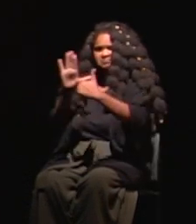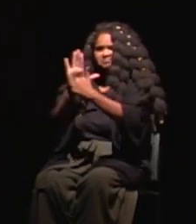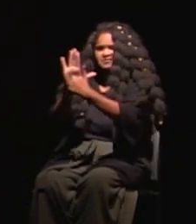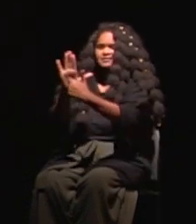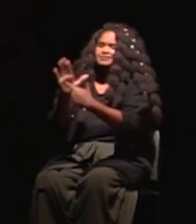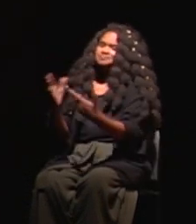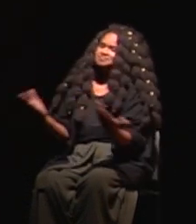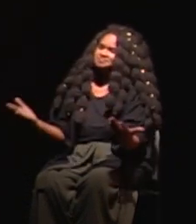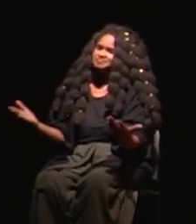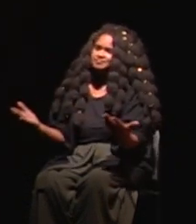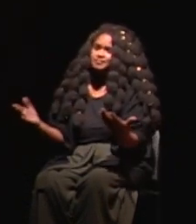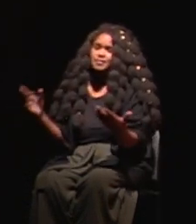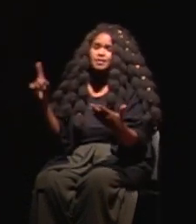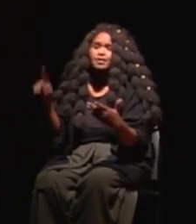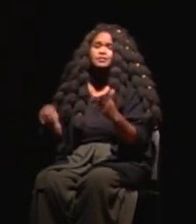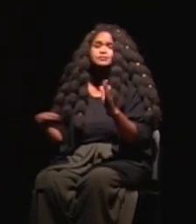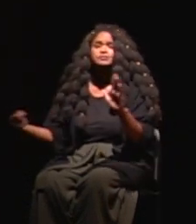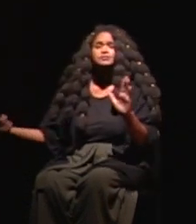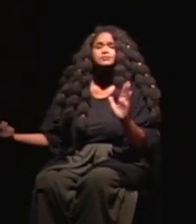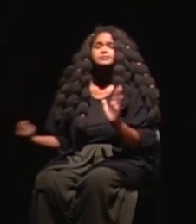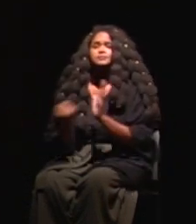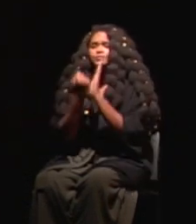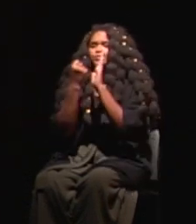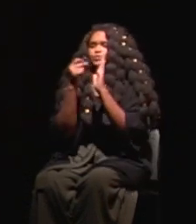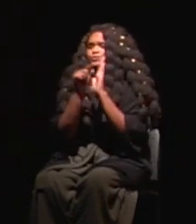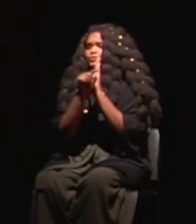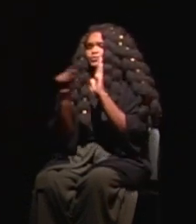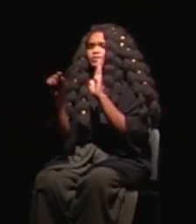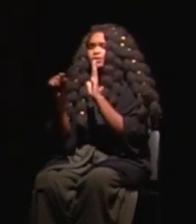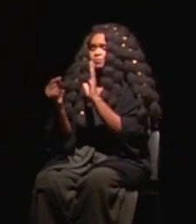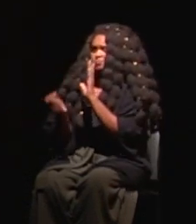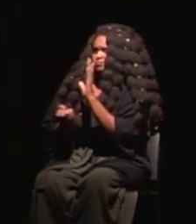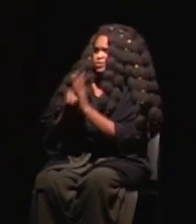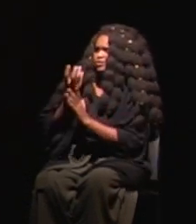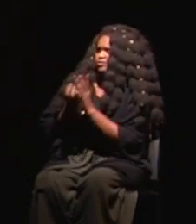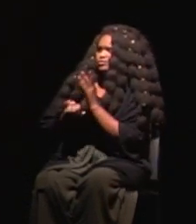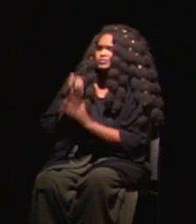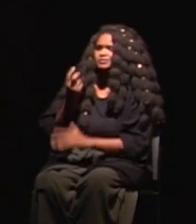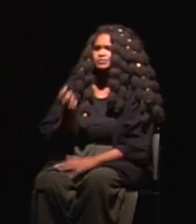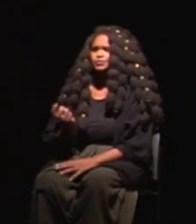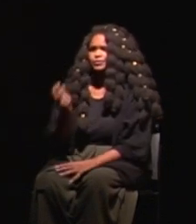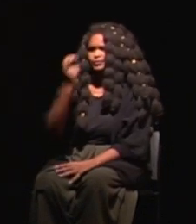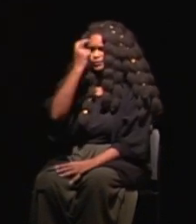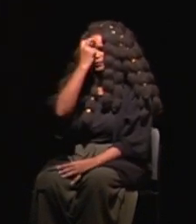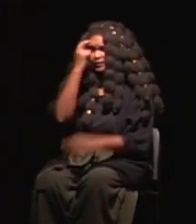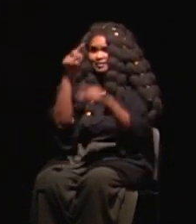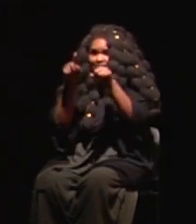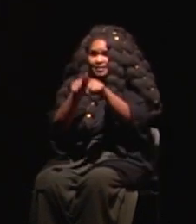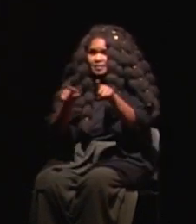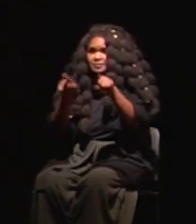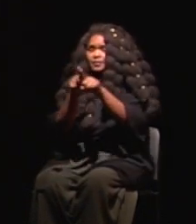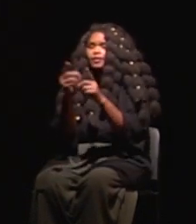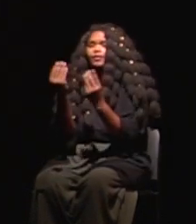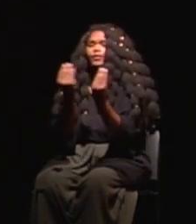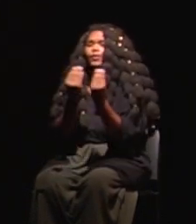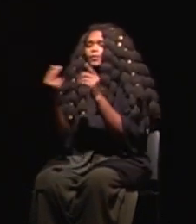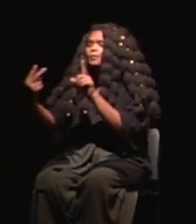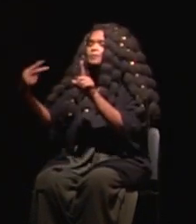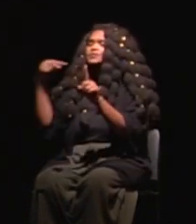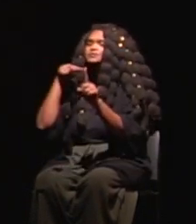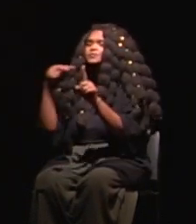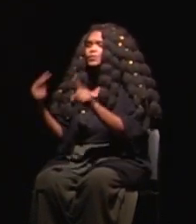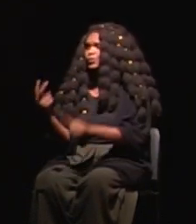Para mim, ela é um símbolo dessa produção cultural e dessa leitura cultural, e